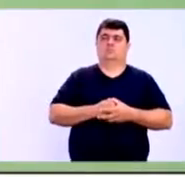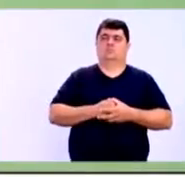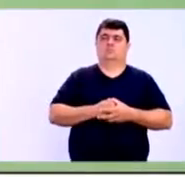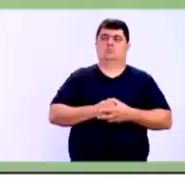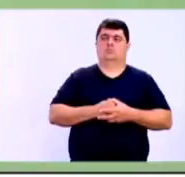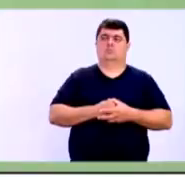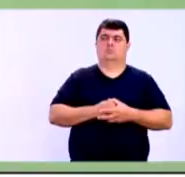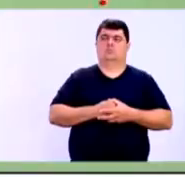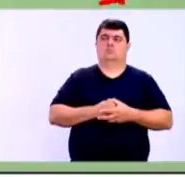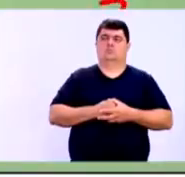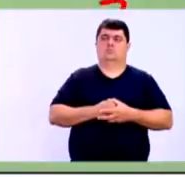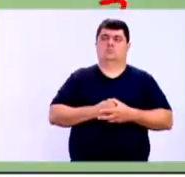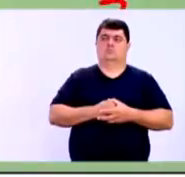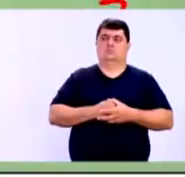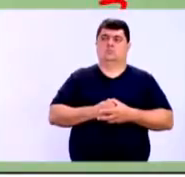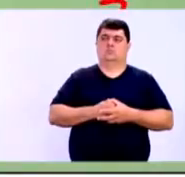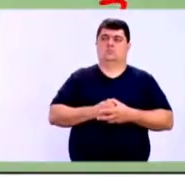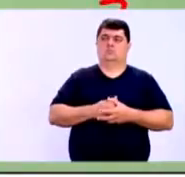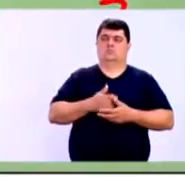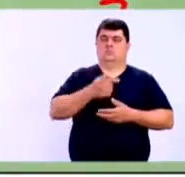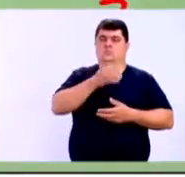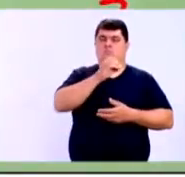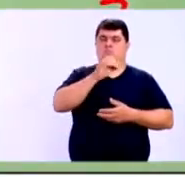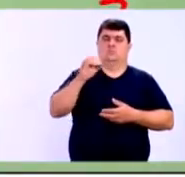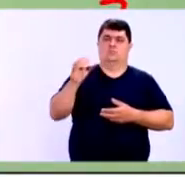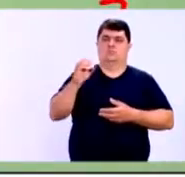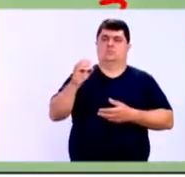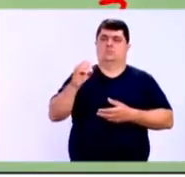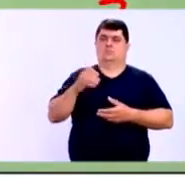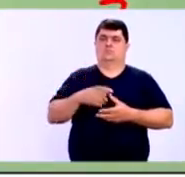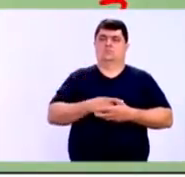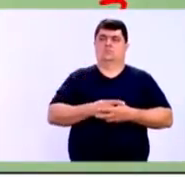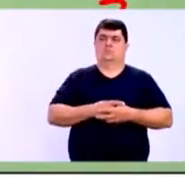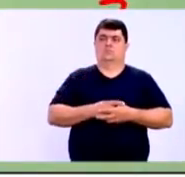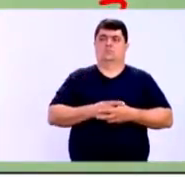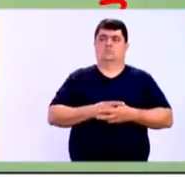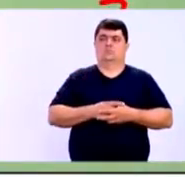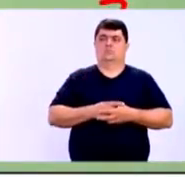1.600 deu 700.